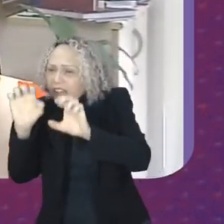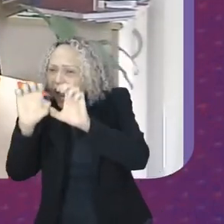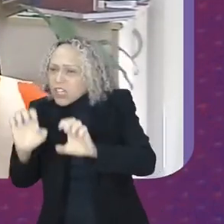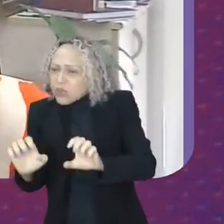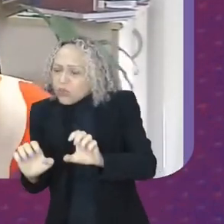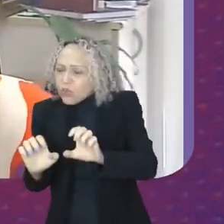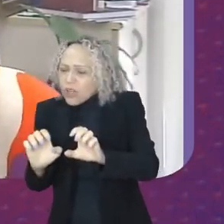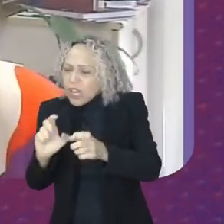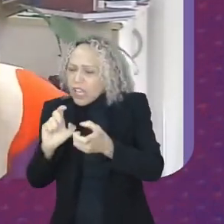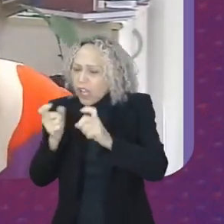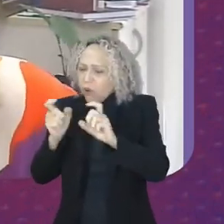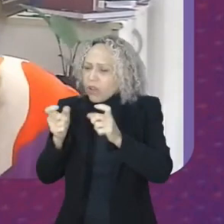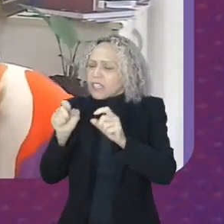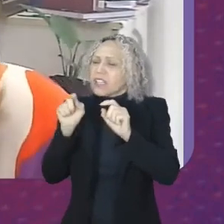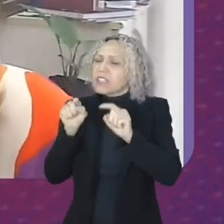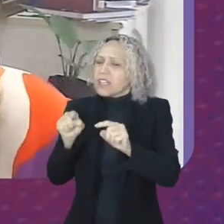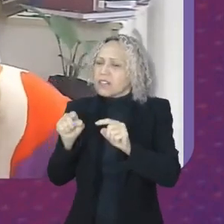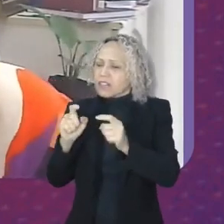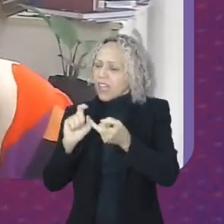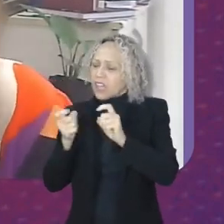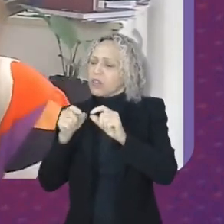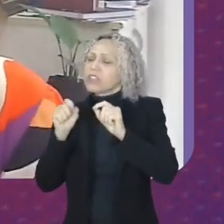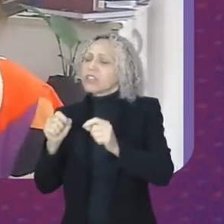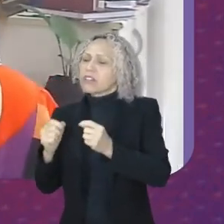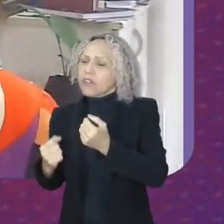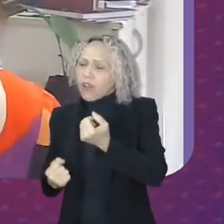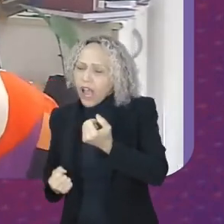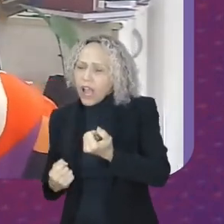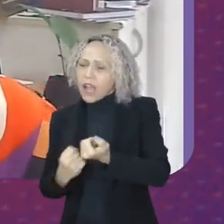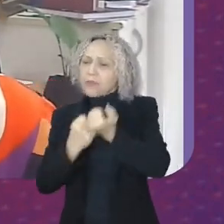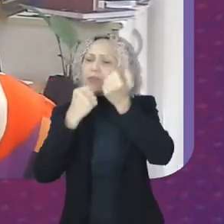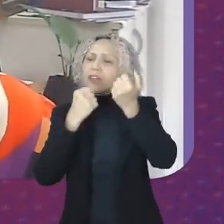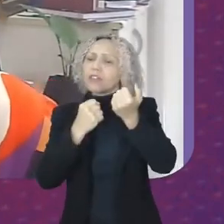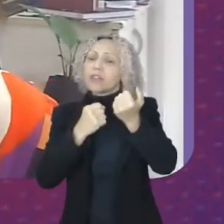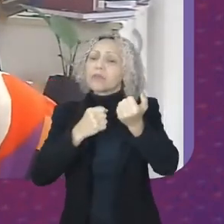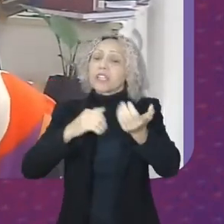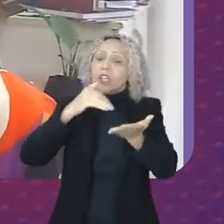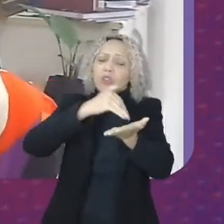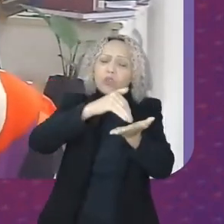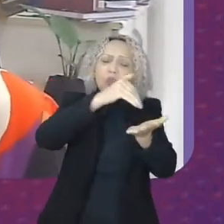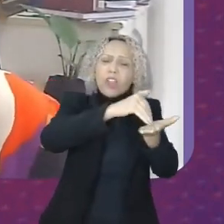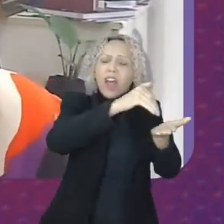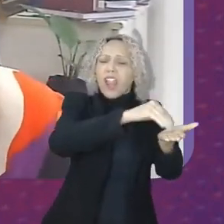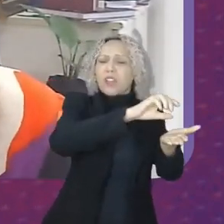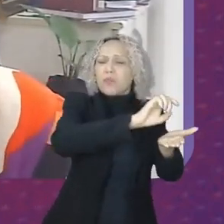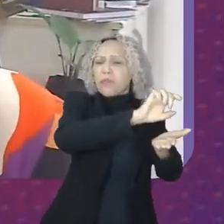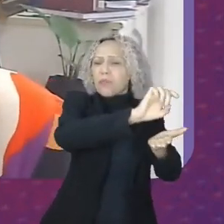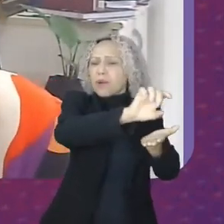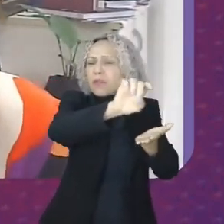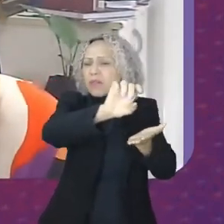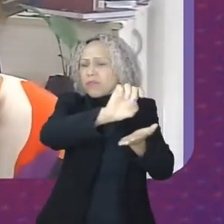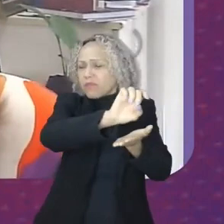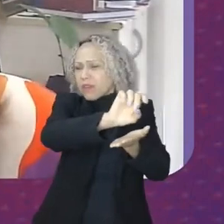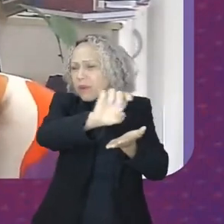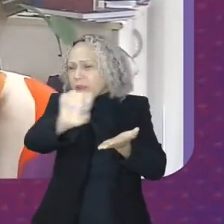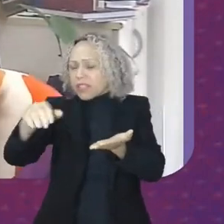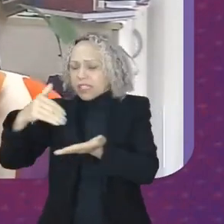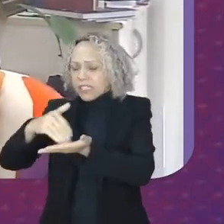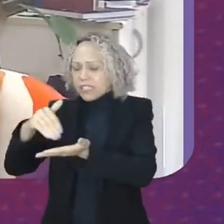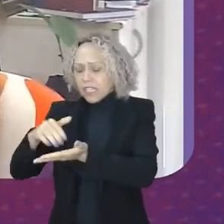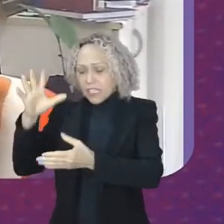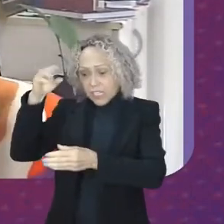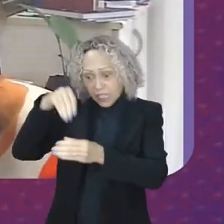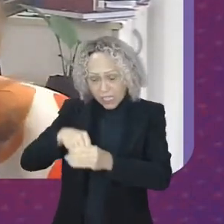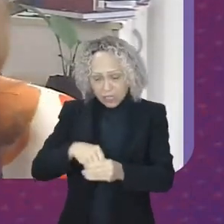é a coordenação que vai dar sustentação para que todas as secretarias e o próprio Ministério, dentro desses 3